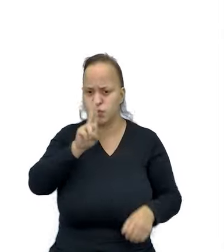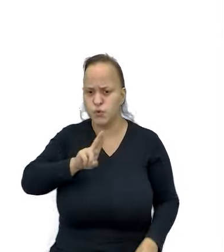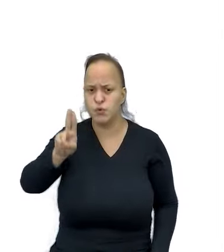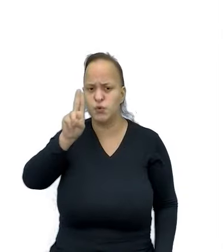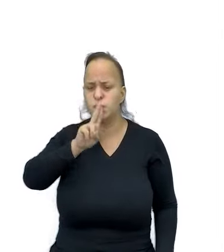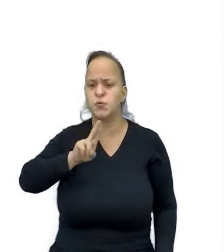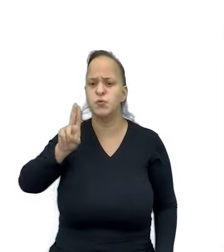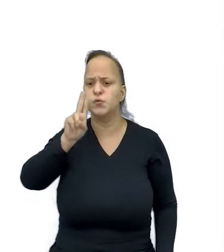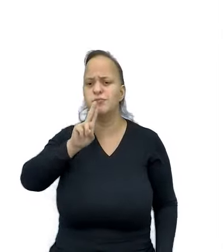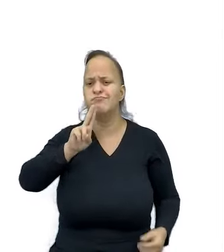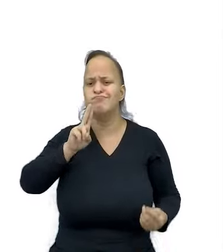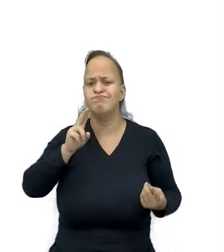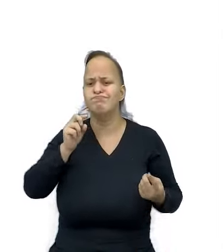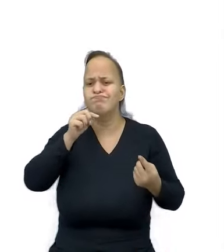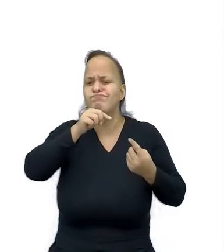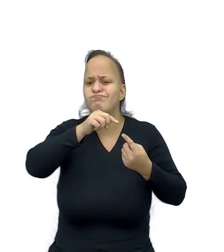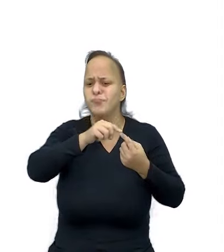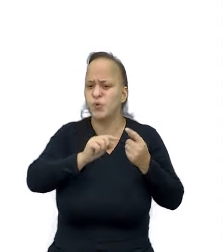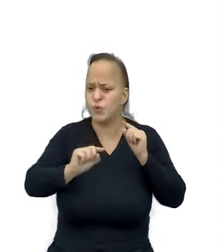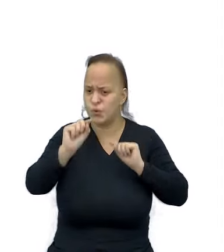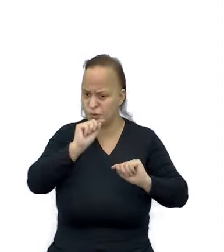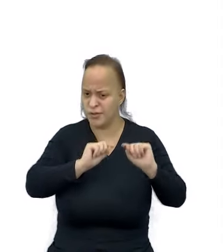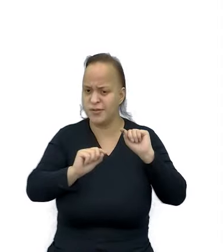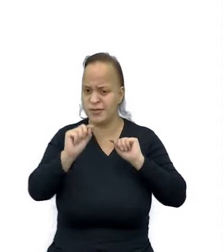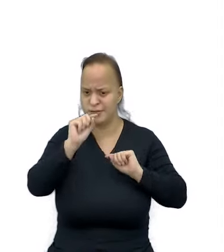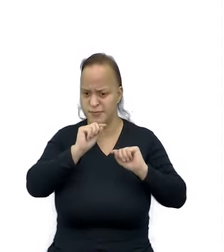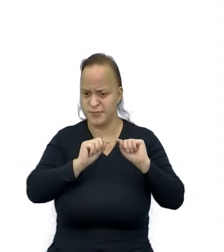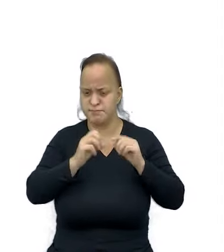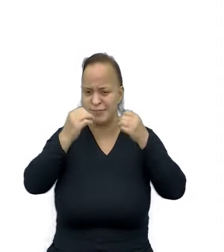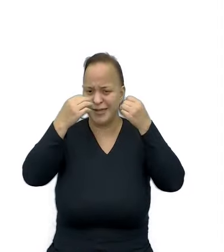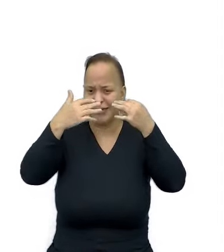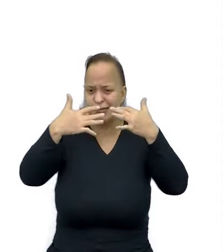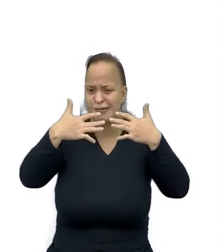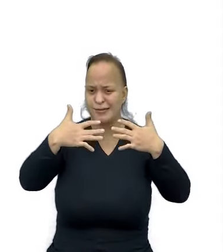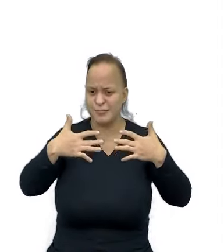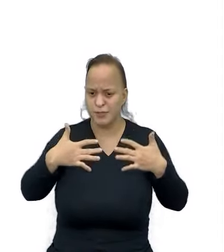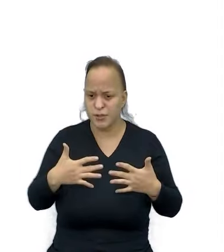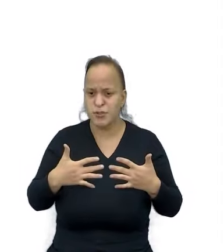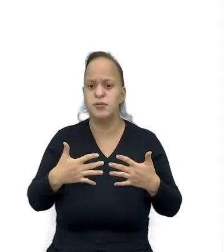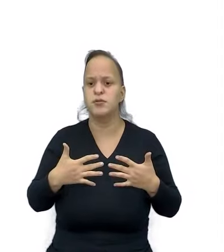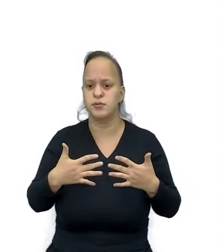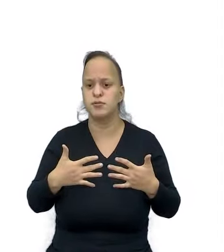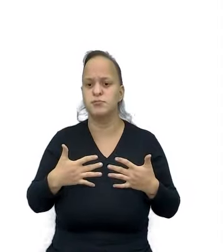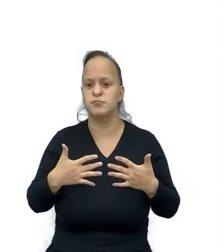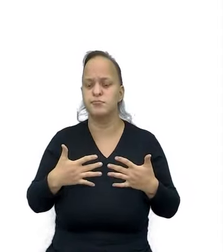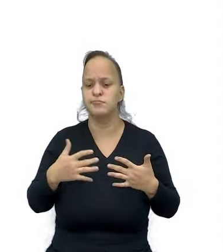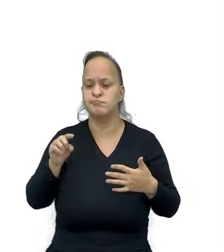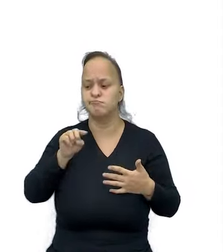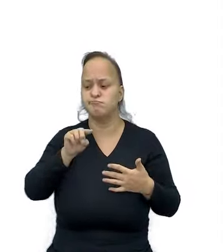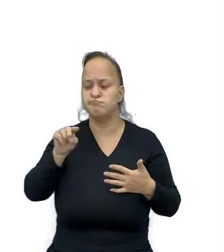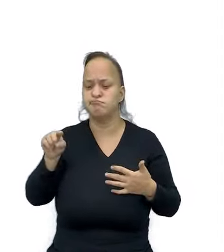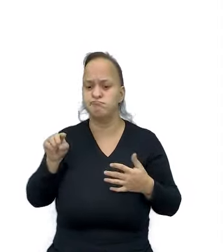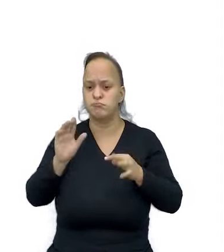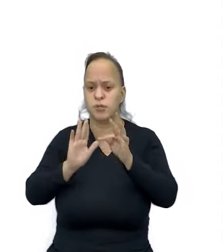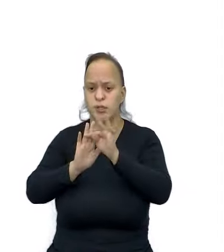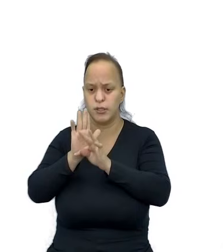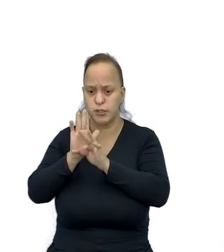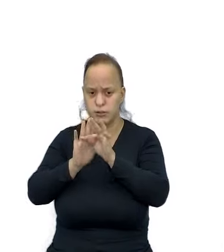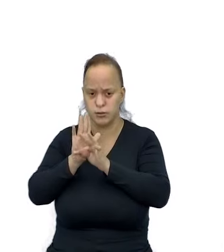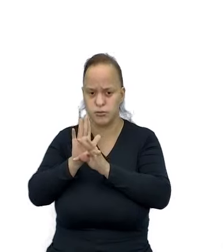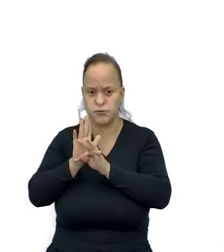o efeito de sentido que esses verbos colocam, né, proporcionam, então, aí para esse texto, né, os